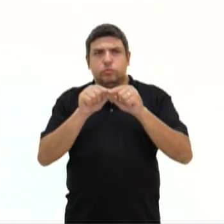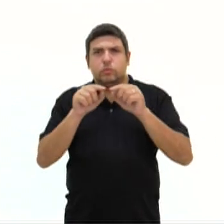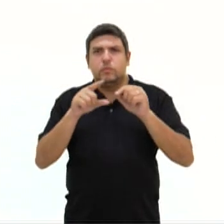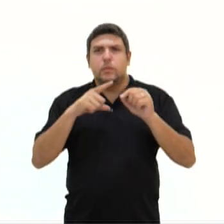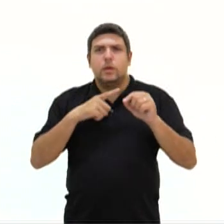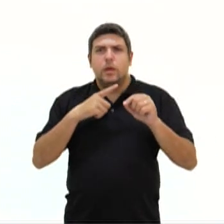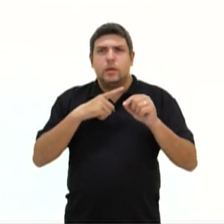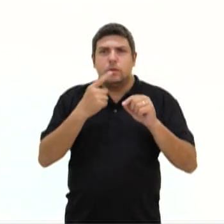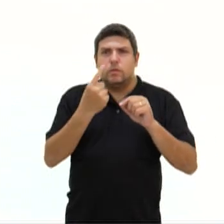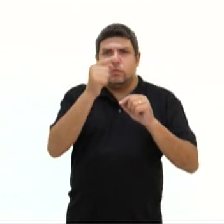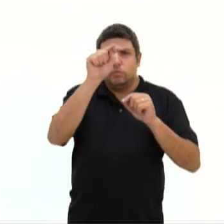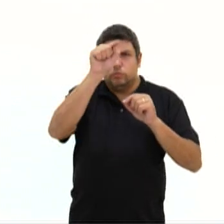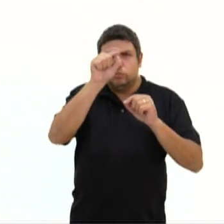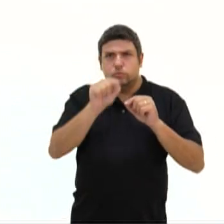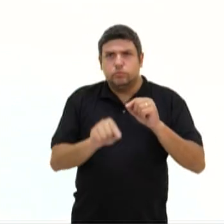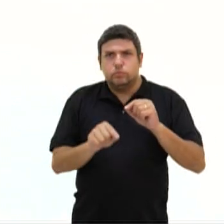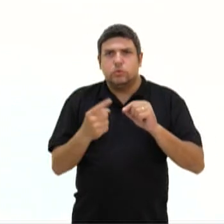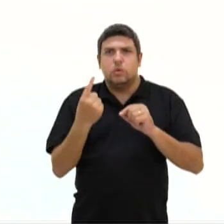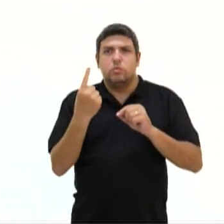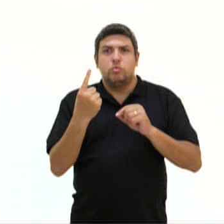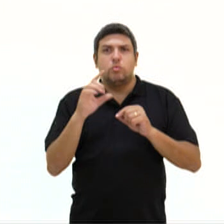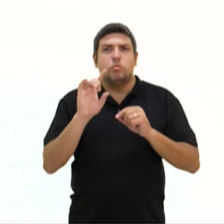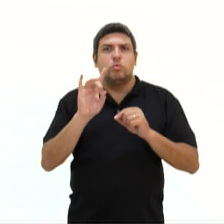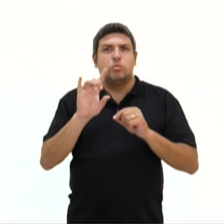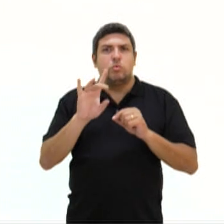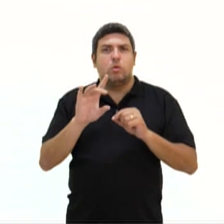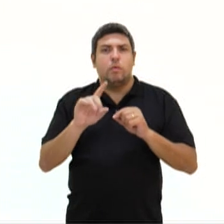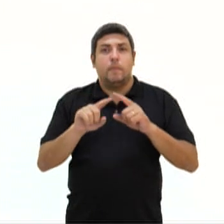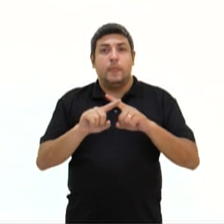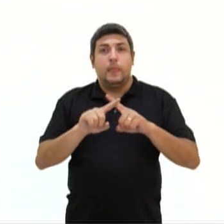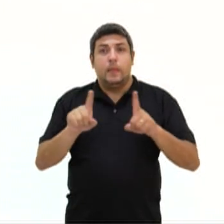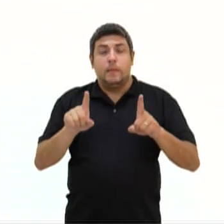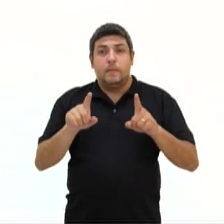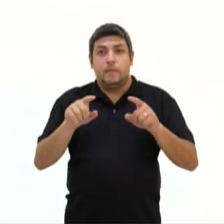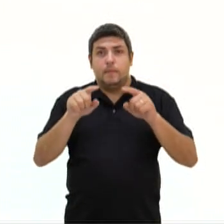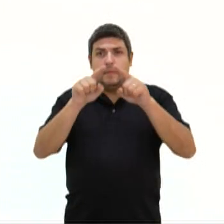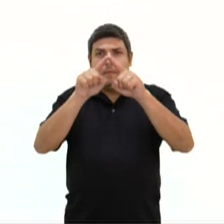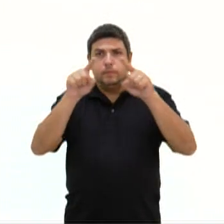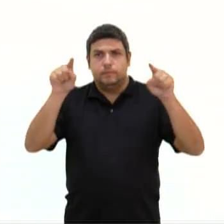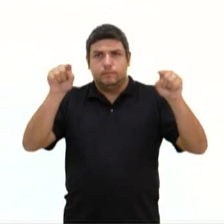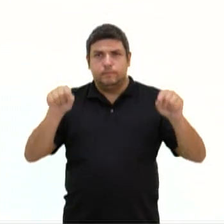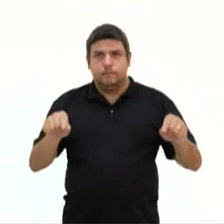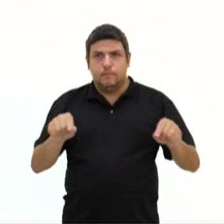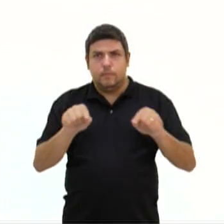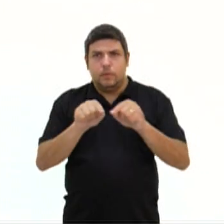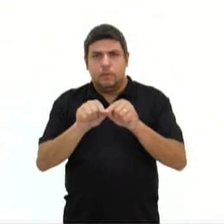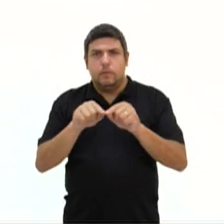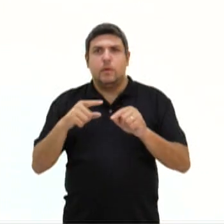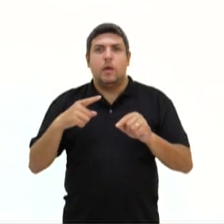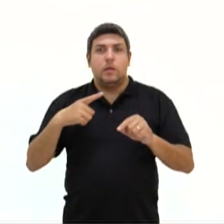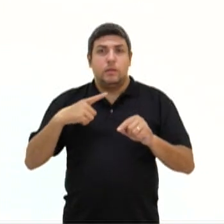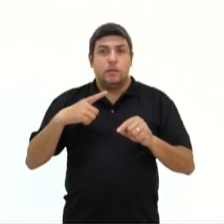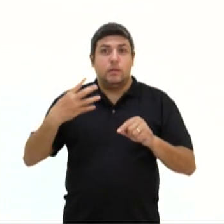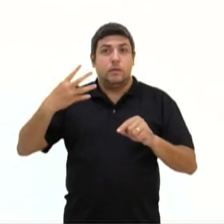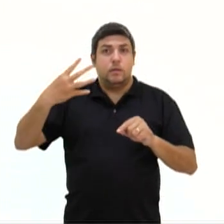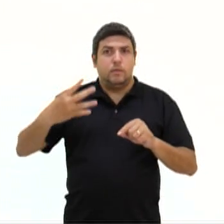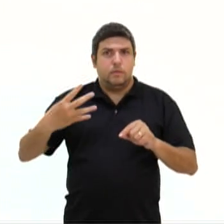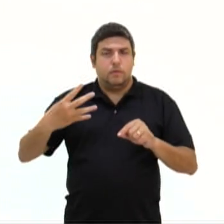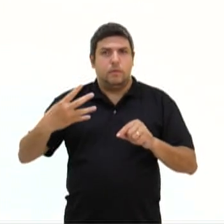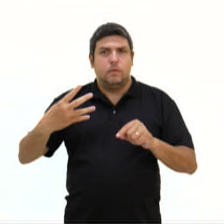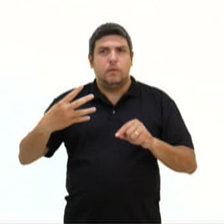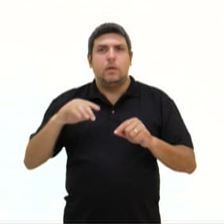um só eixo de simetria. Já no quadrado, temos 4 eixos de simetria. Em um círculo,